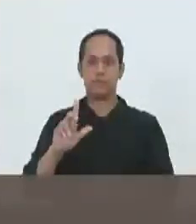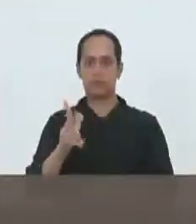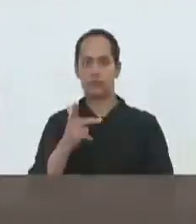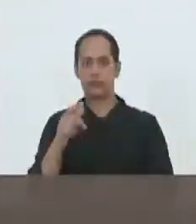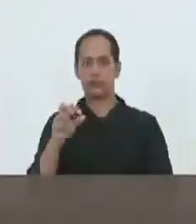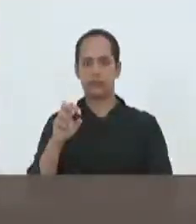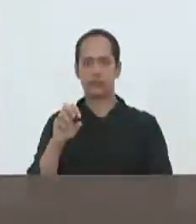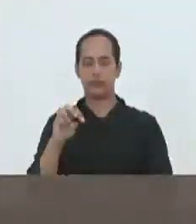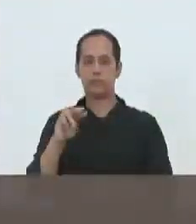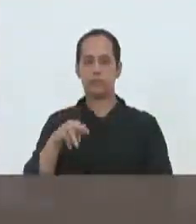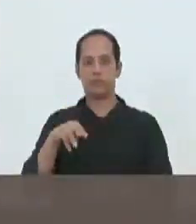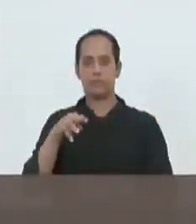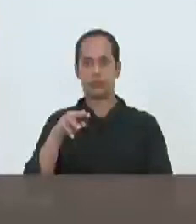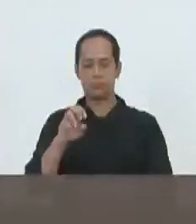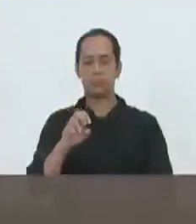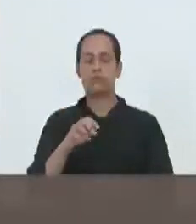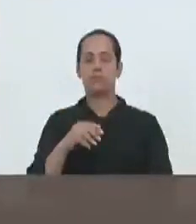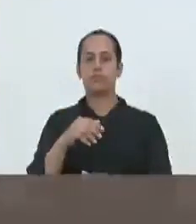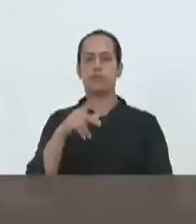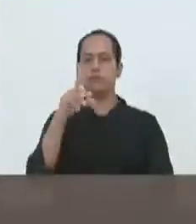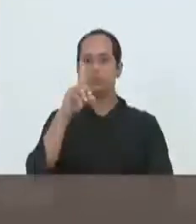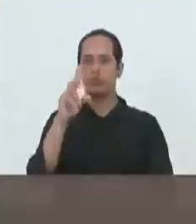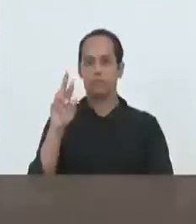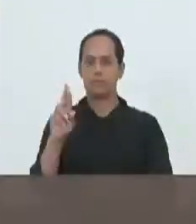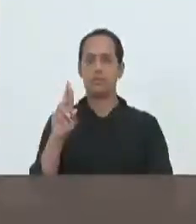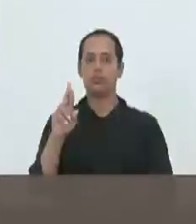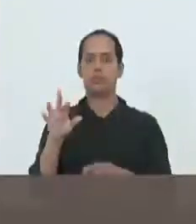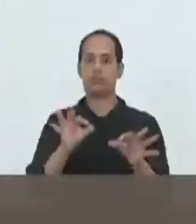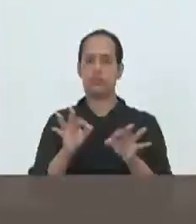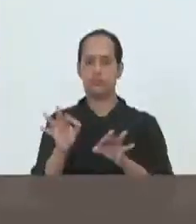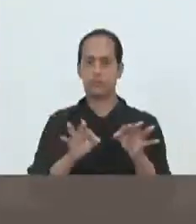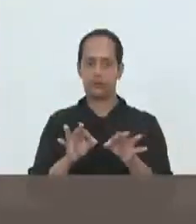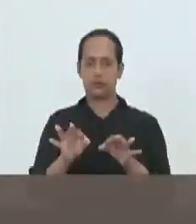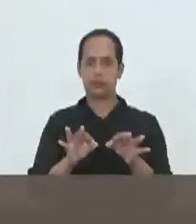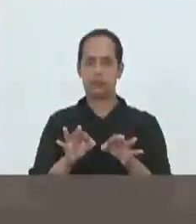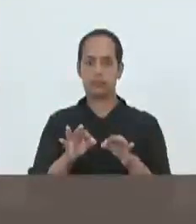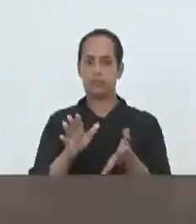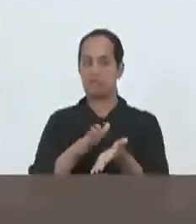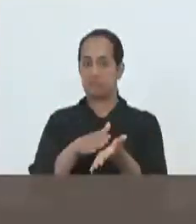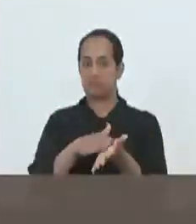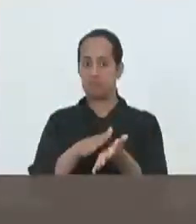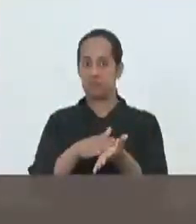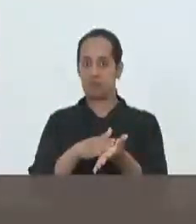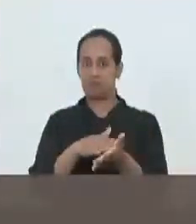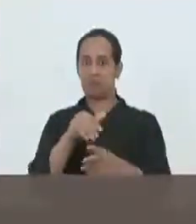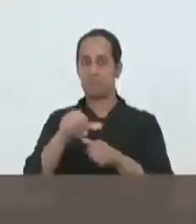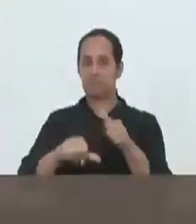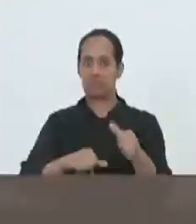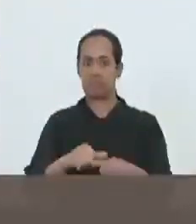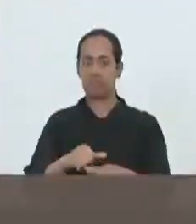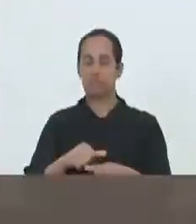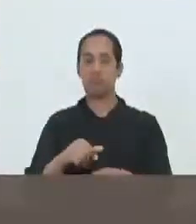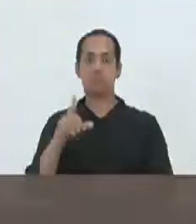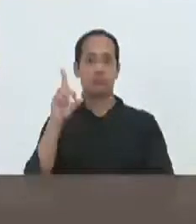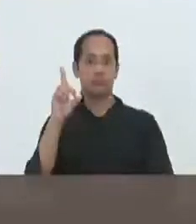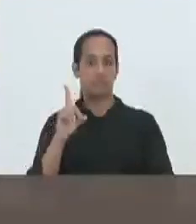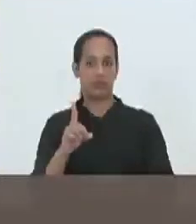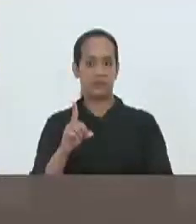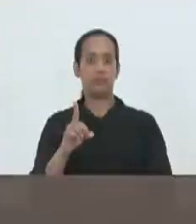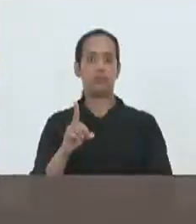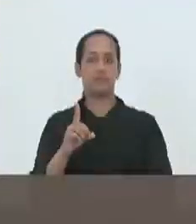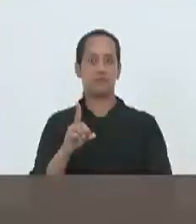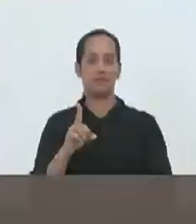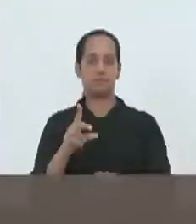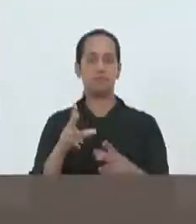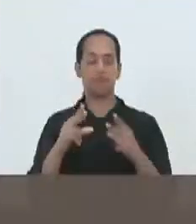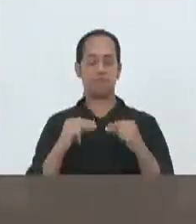Departamento de planejamento Parabéns pela pelo cargo agora diretor Parabéns merecido